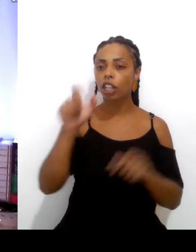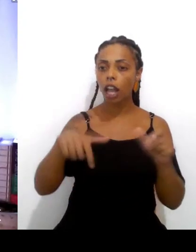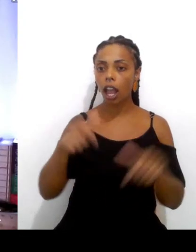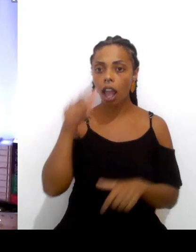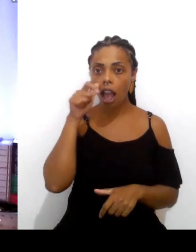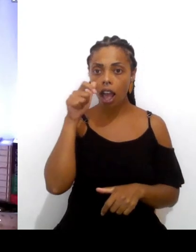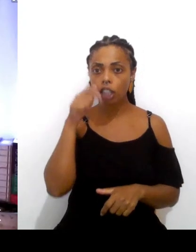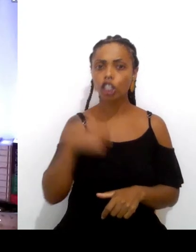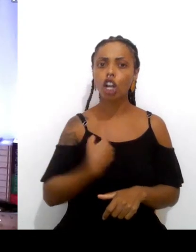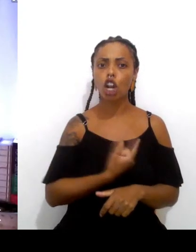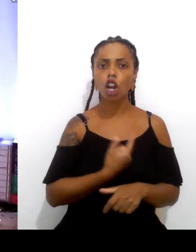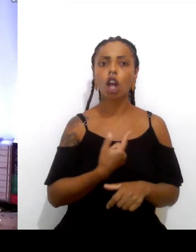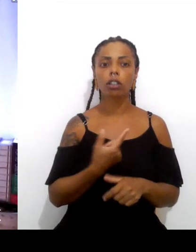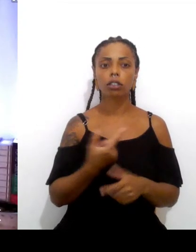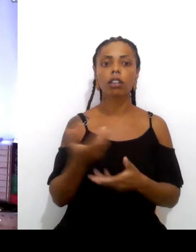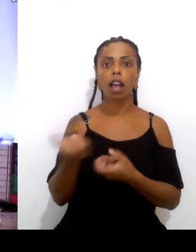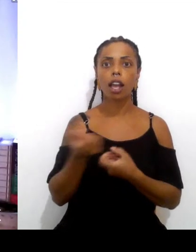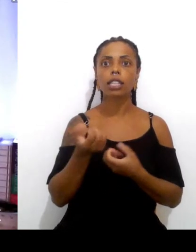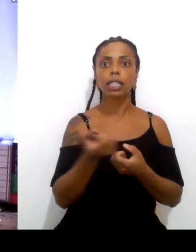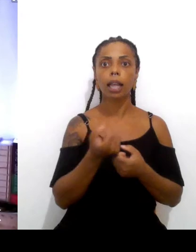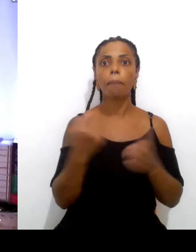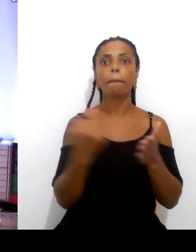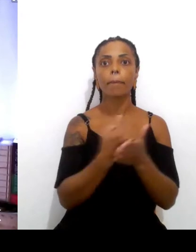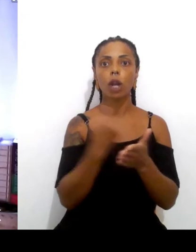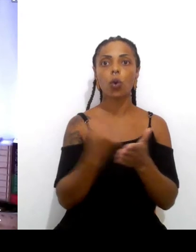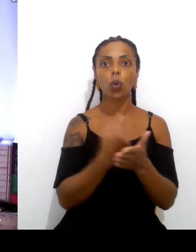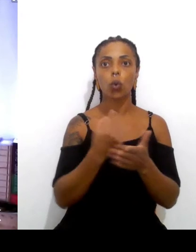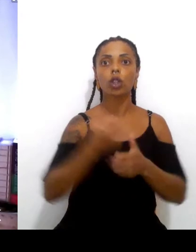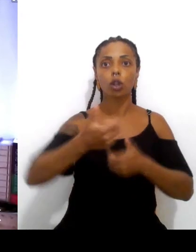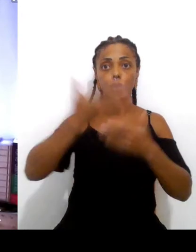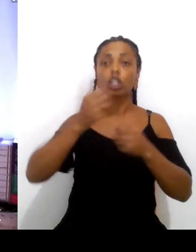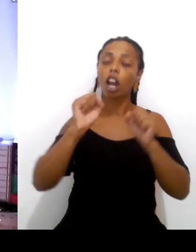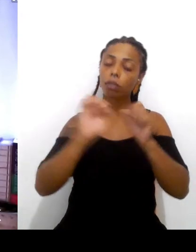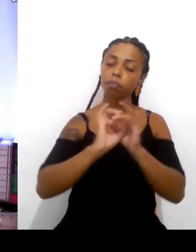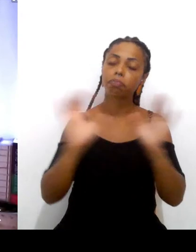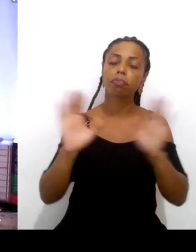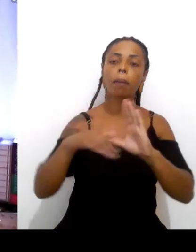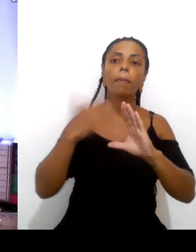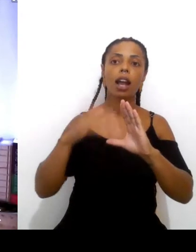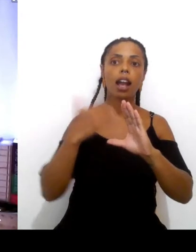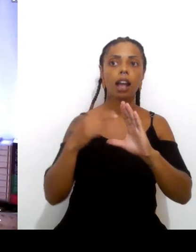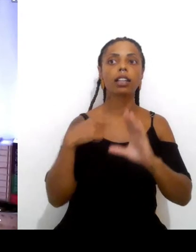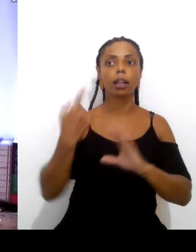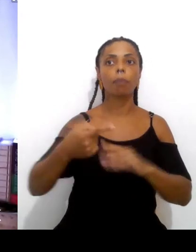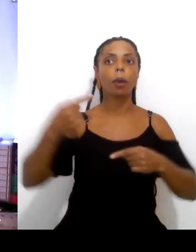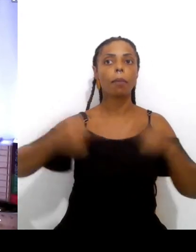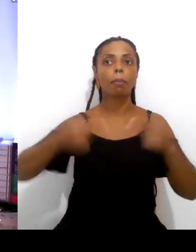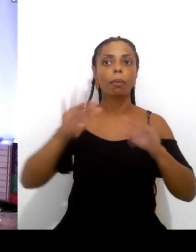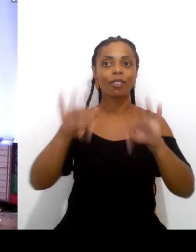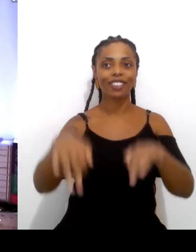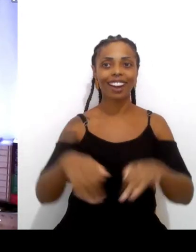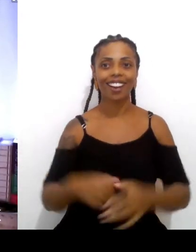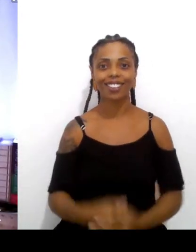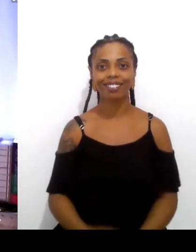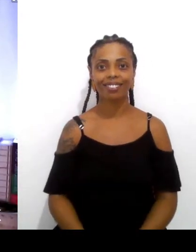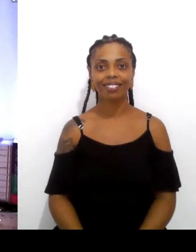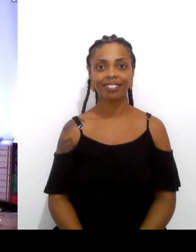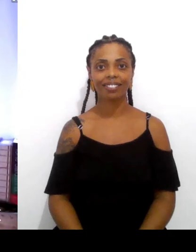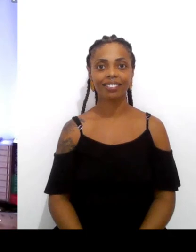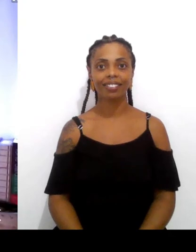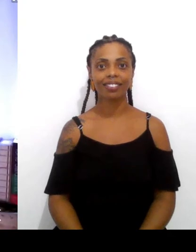recebendo perguntas né por meio do chat então vocês podem enviar as questões que nós vamos debatê-la no final das apresentações